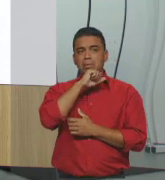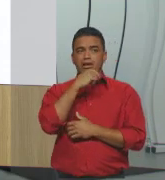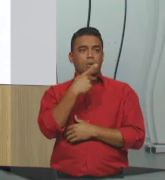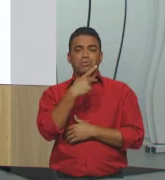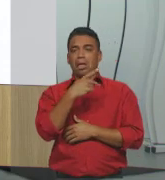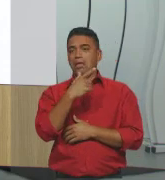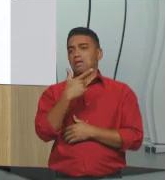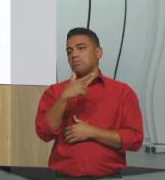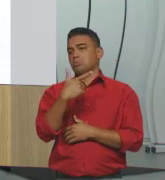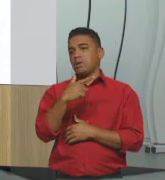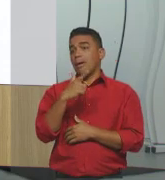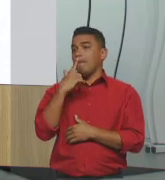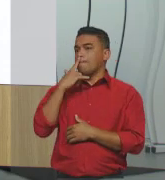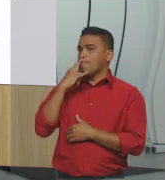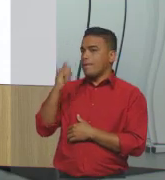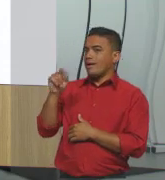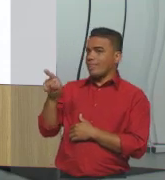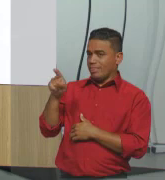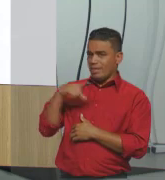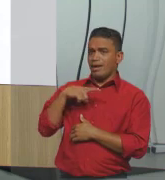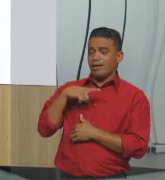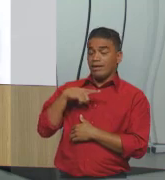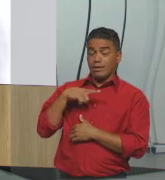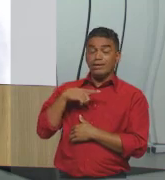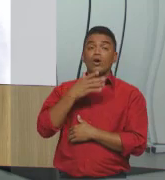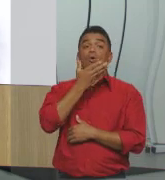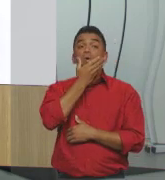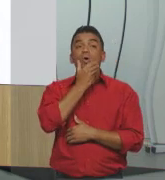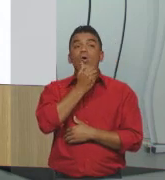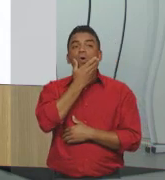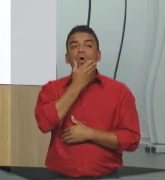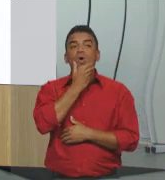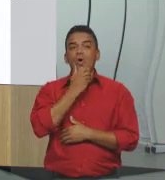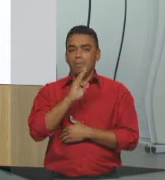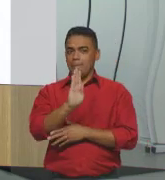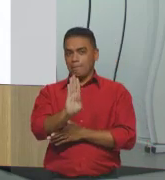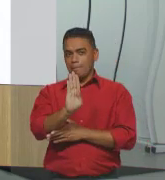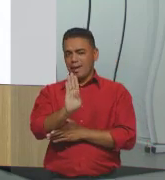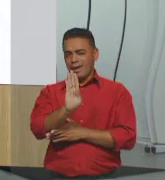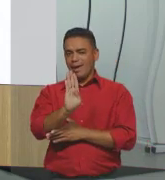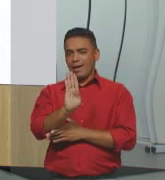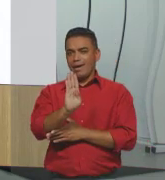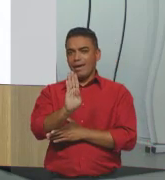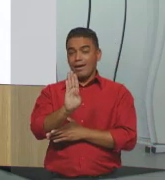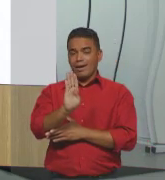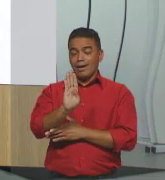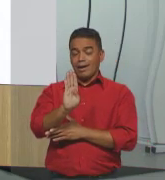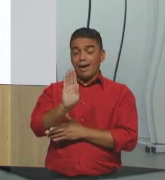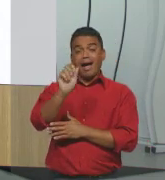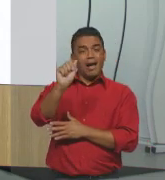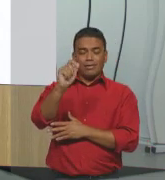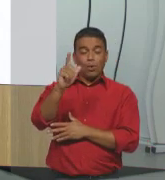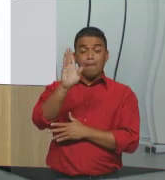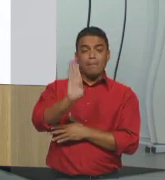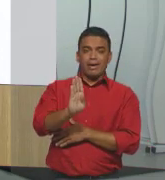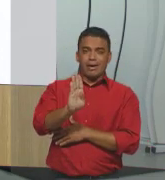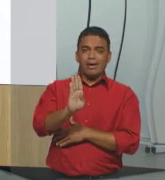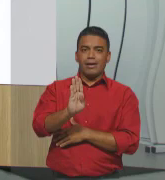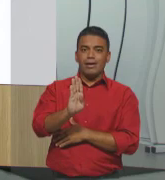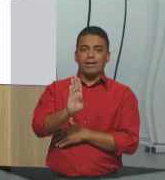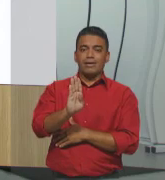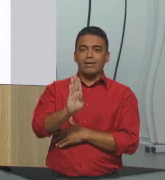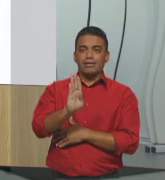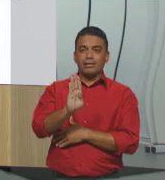o pai tem. Reparem que o homem B, olha, vai possuir as 3 bandas